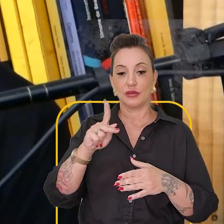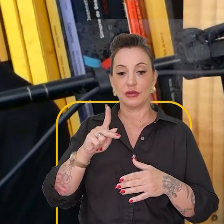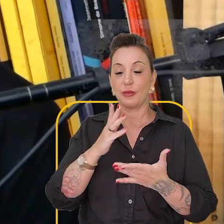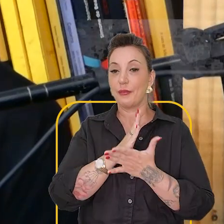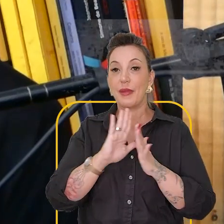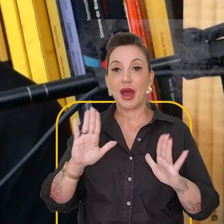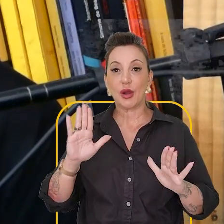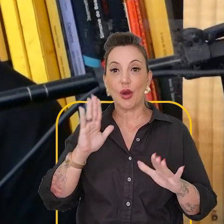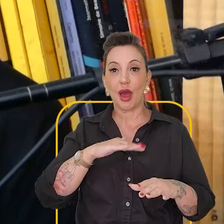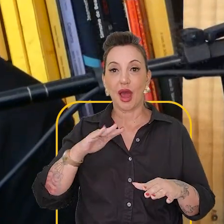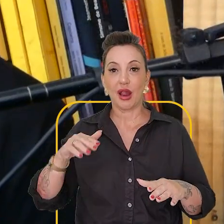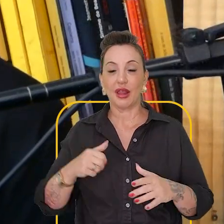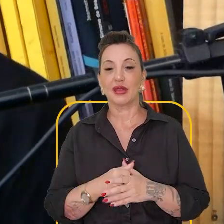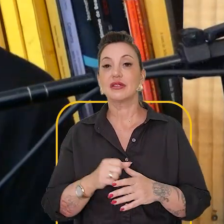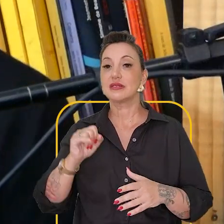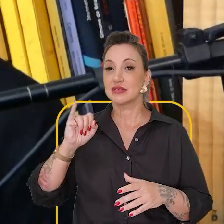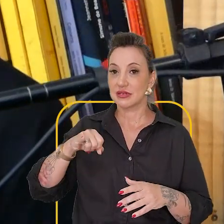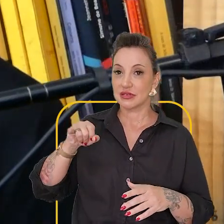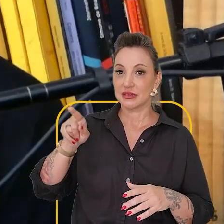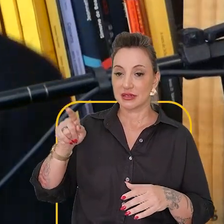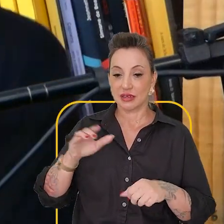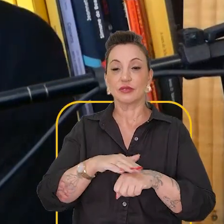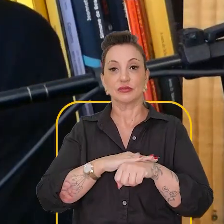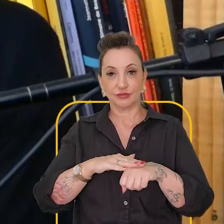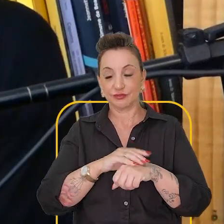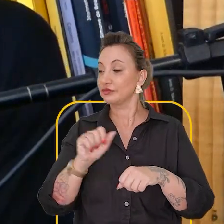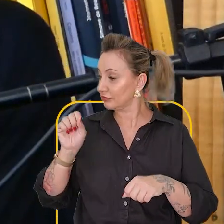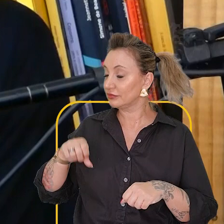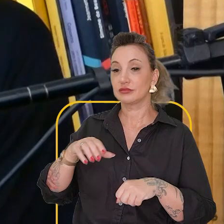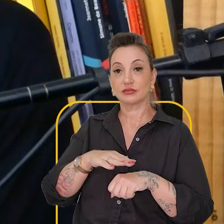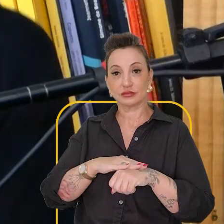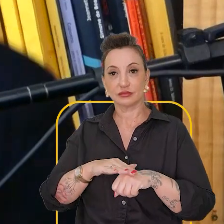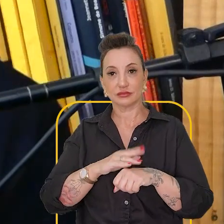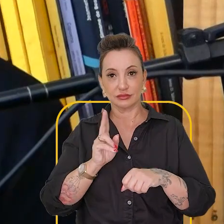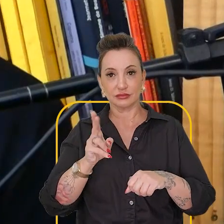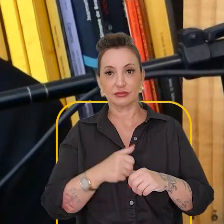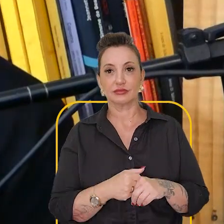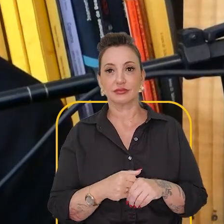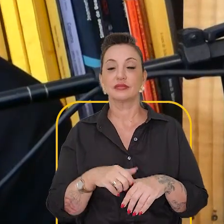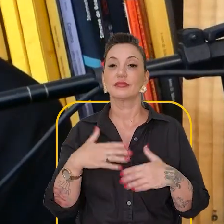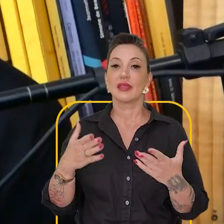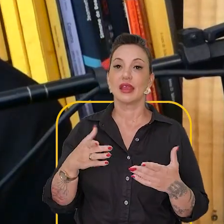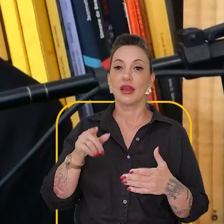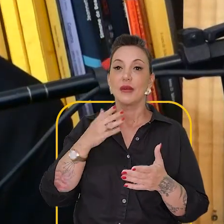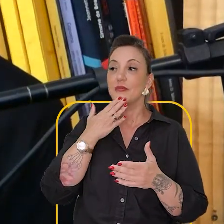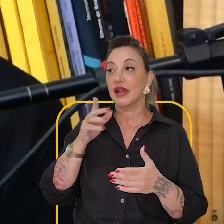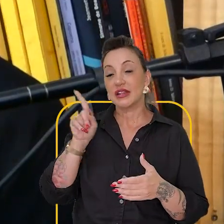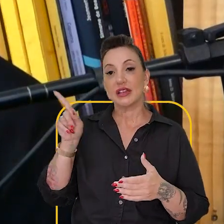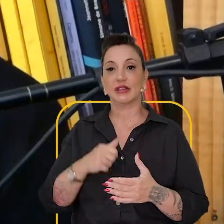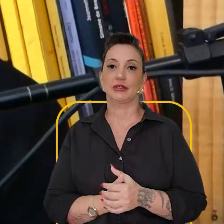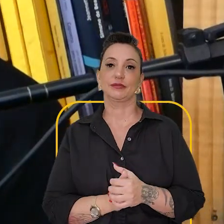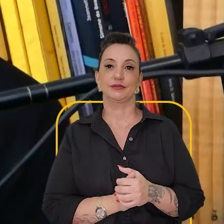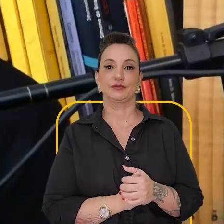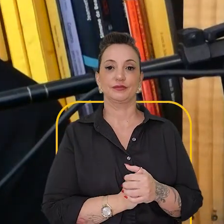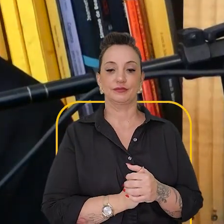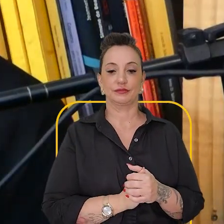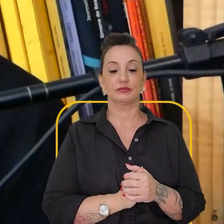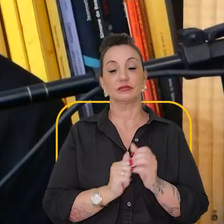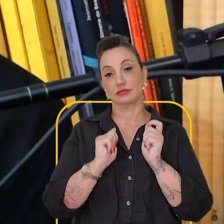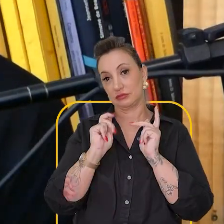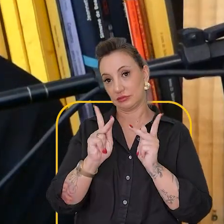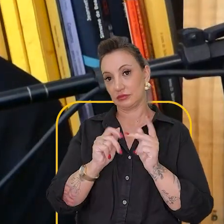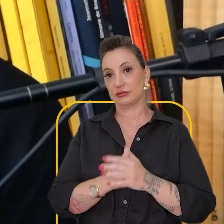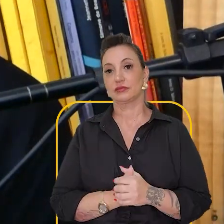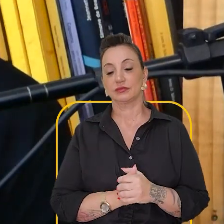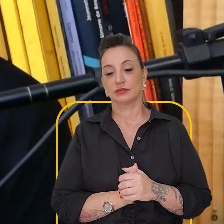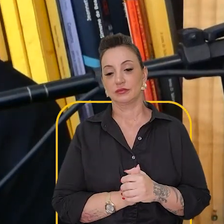escola eu não quero roubar aluno de ninguém falei mas meu mestre não dá mais aula sim mas você não conversa com ele converso sempre não